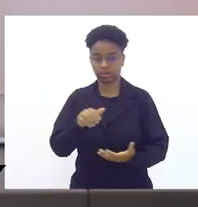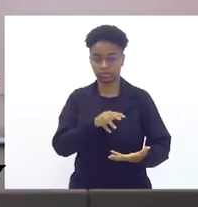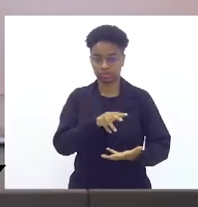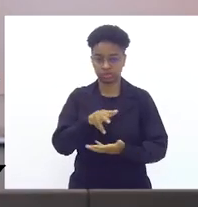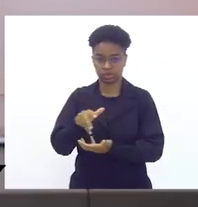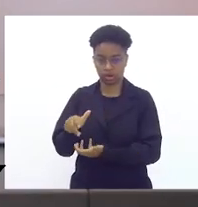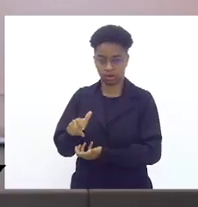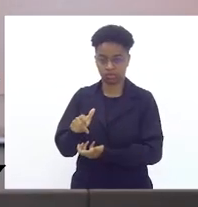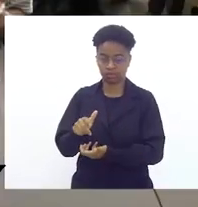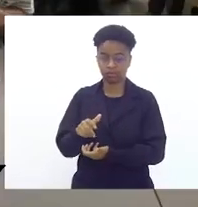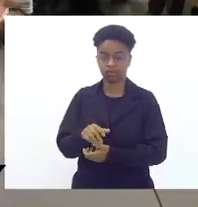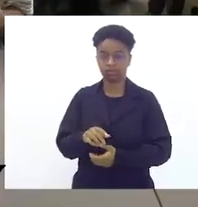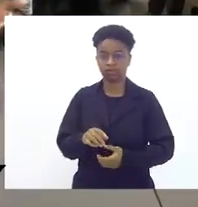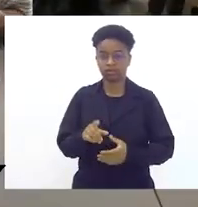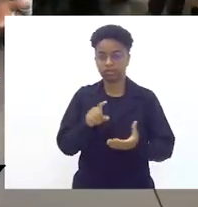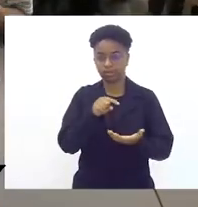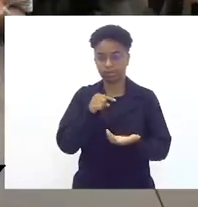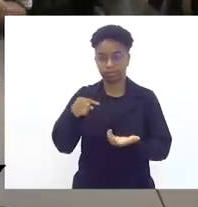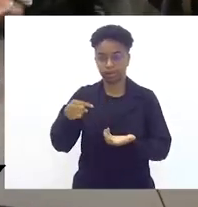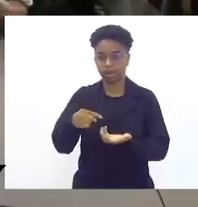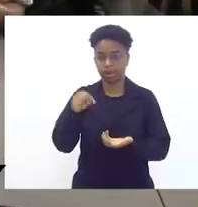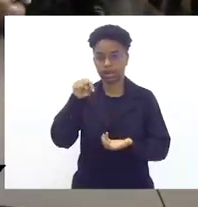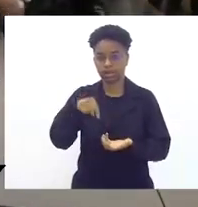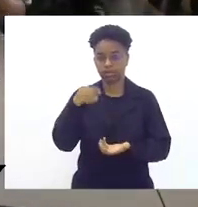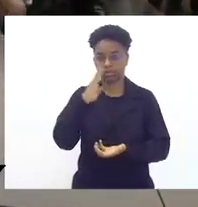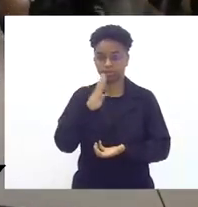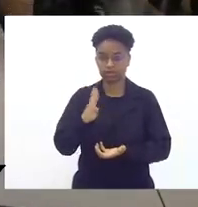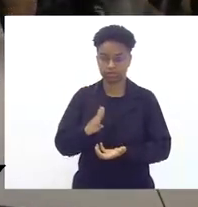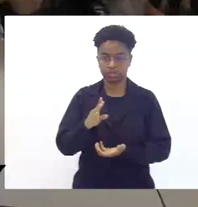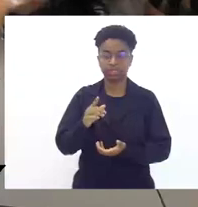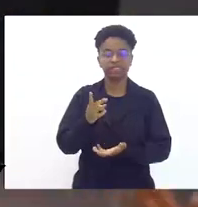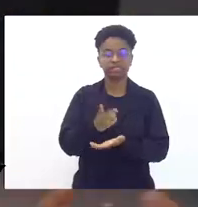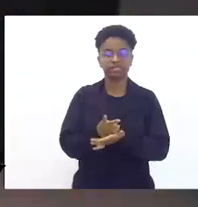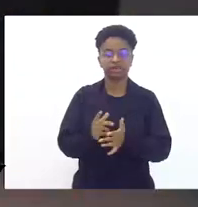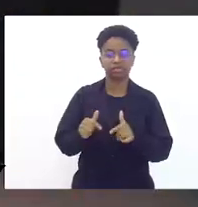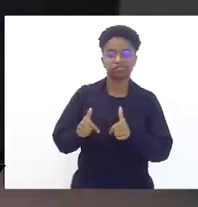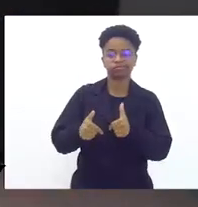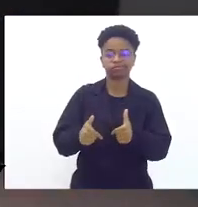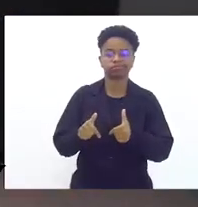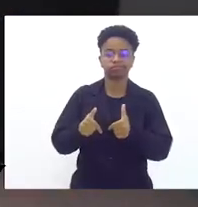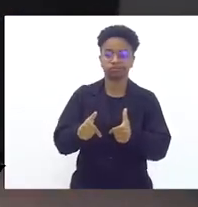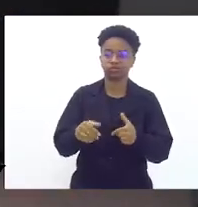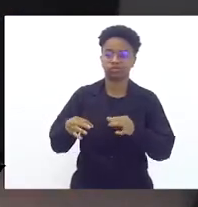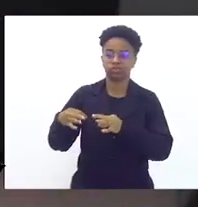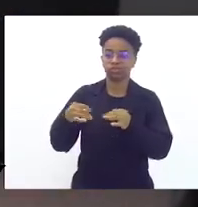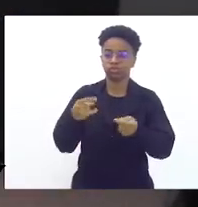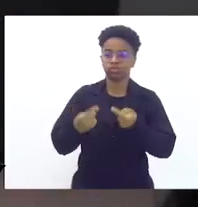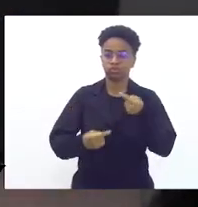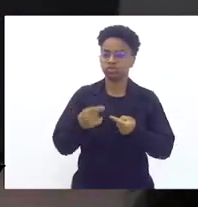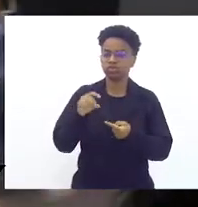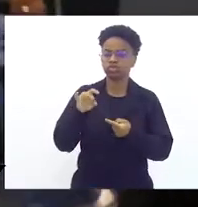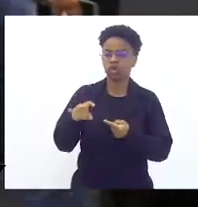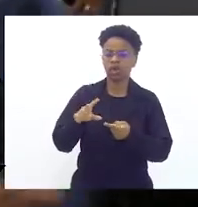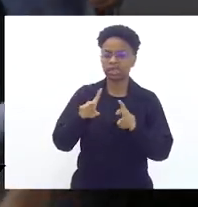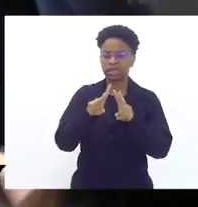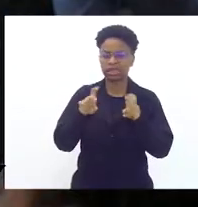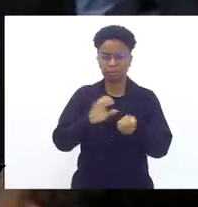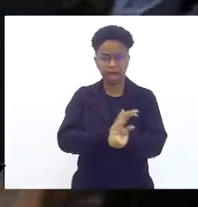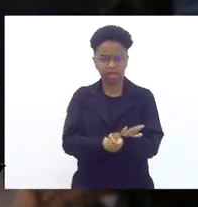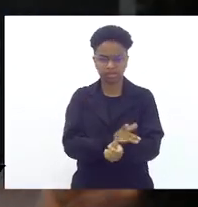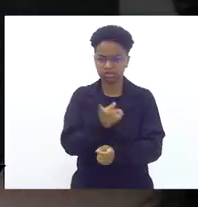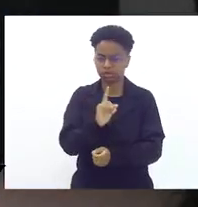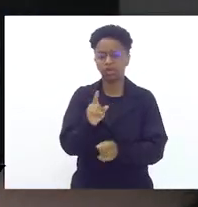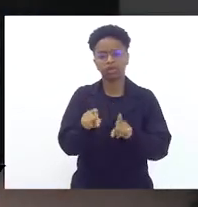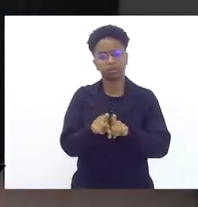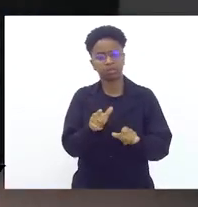estabilizado por participar ativamente todas as discussões não só sobre racismo mas sobre vários